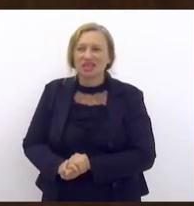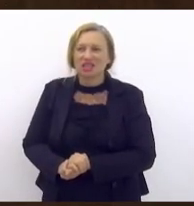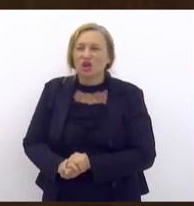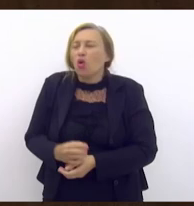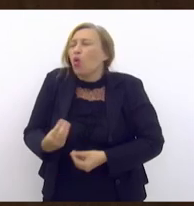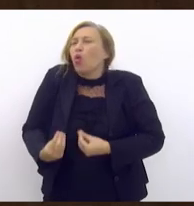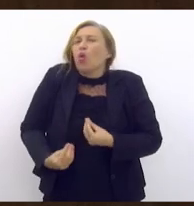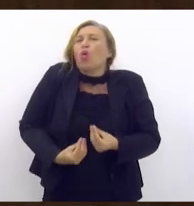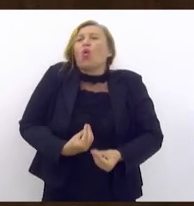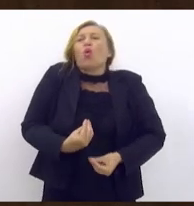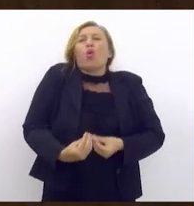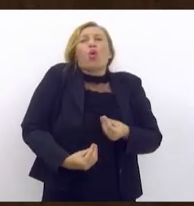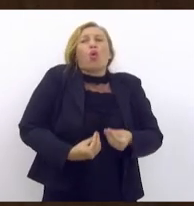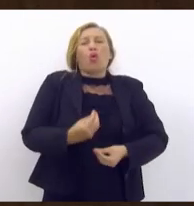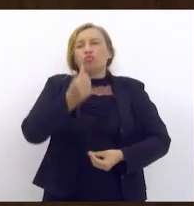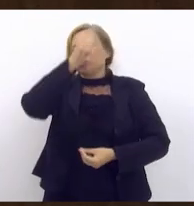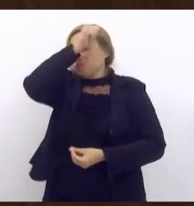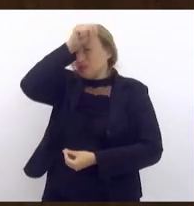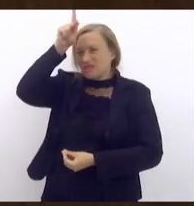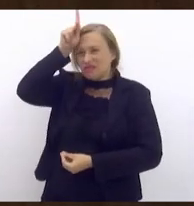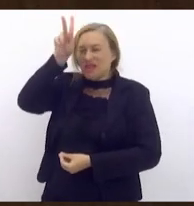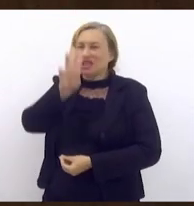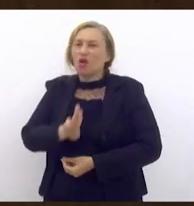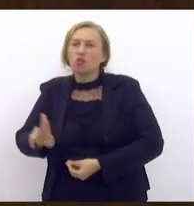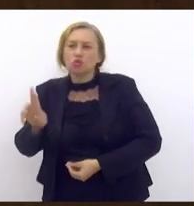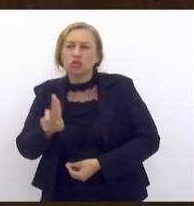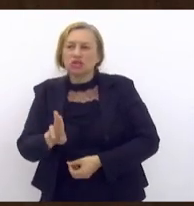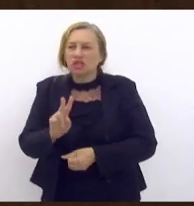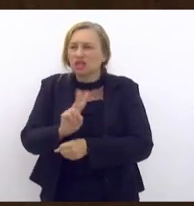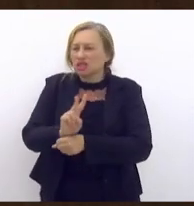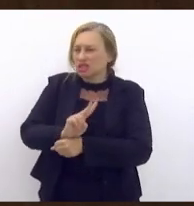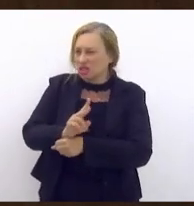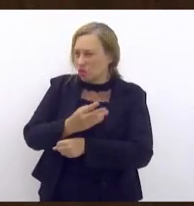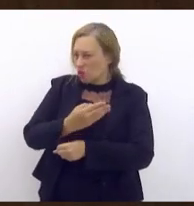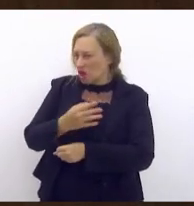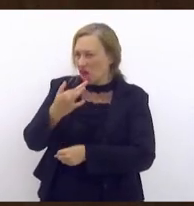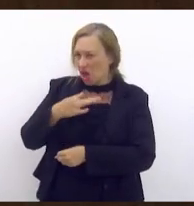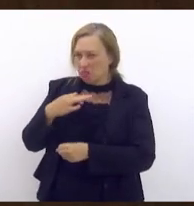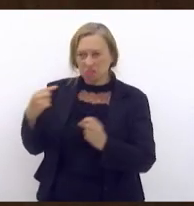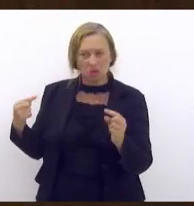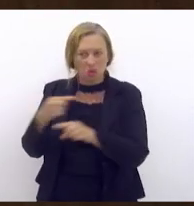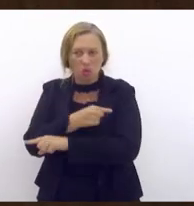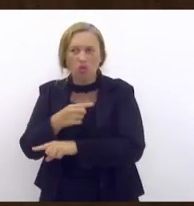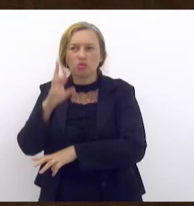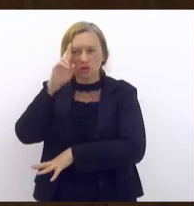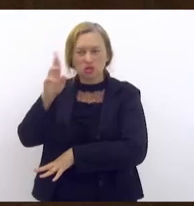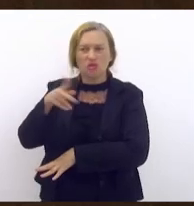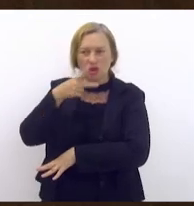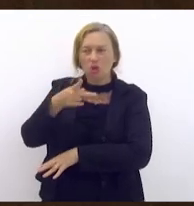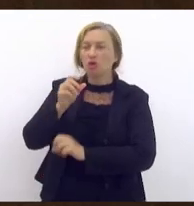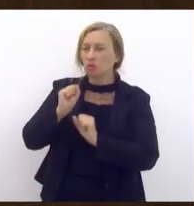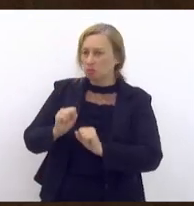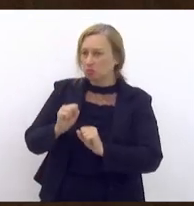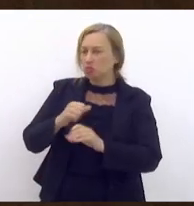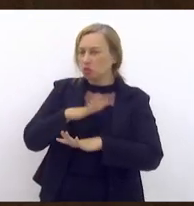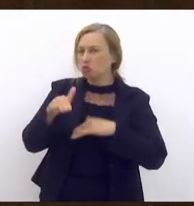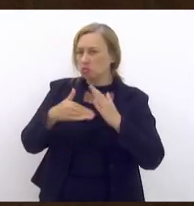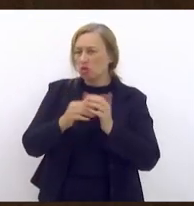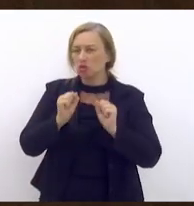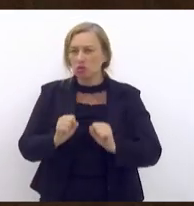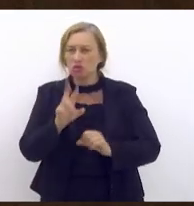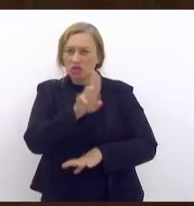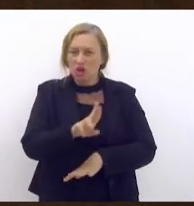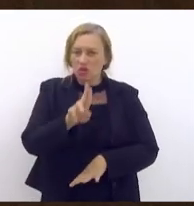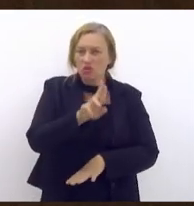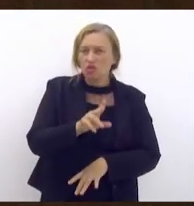forma como o prefeito está usando a guarda, que eu não concordo, como o senhor disse, todos podem usar o verde e amarelo,